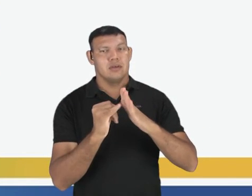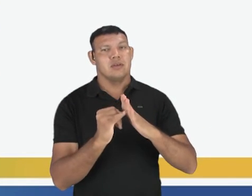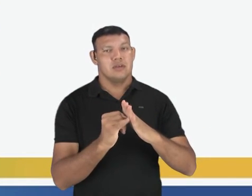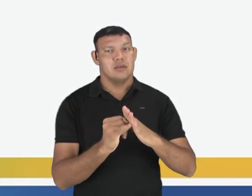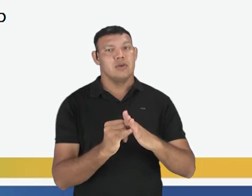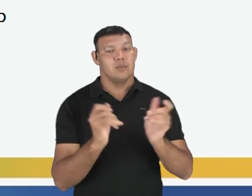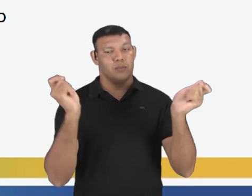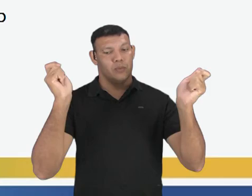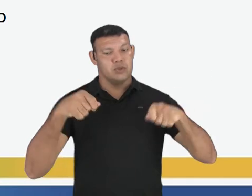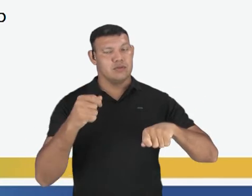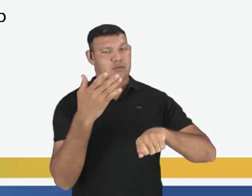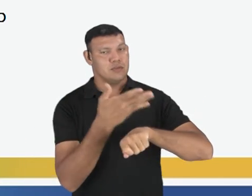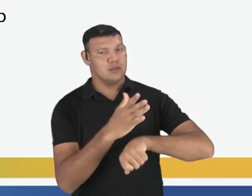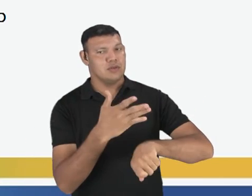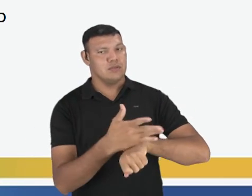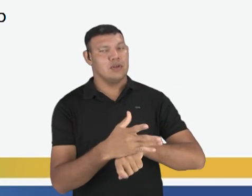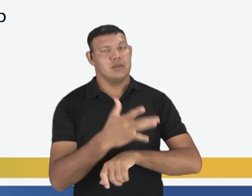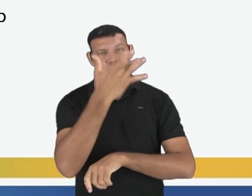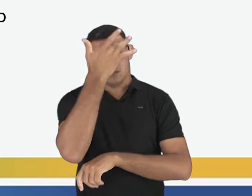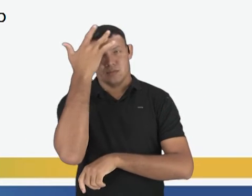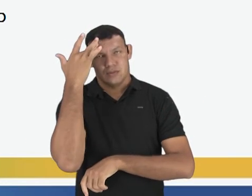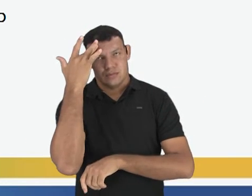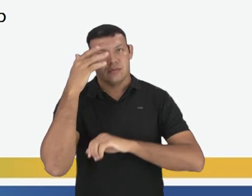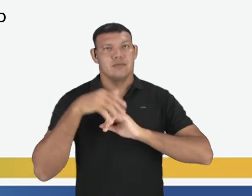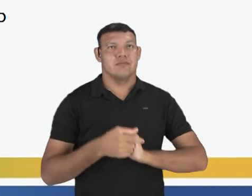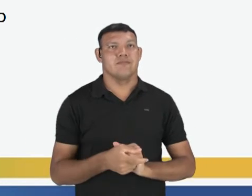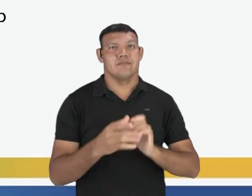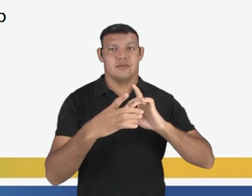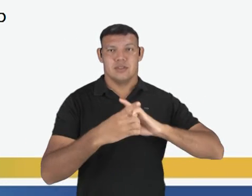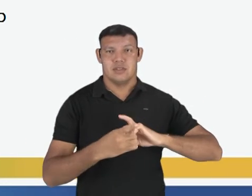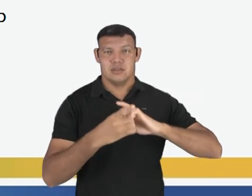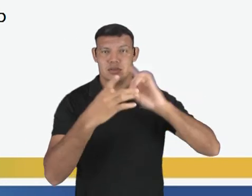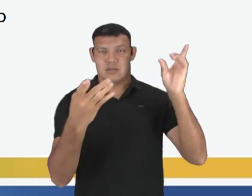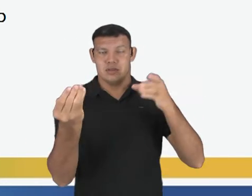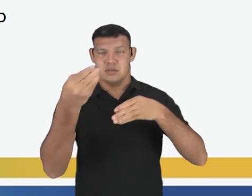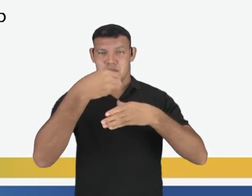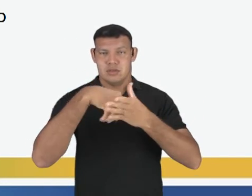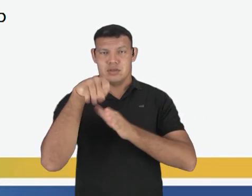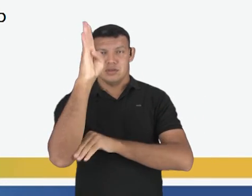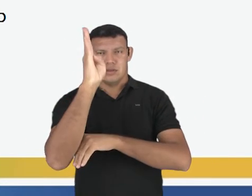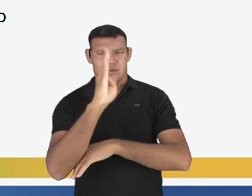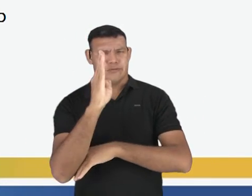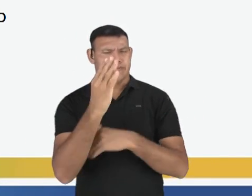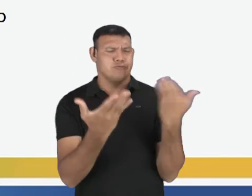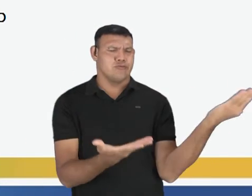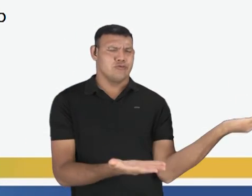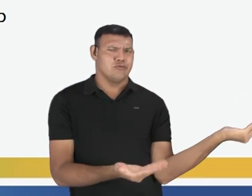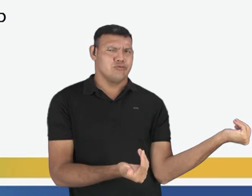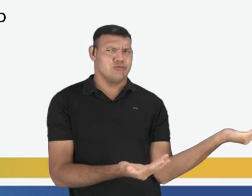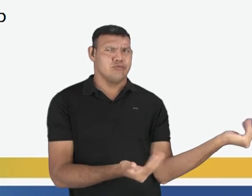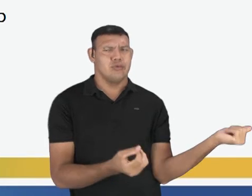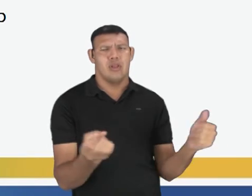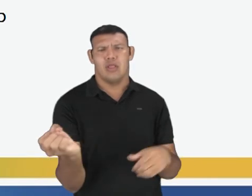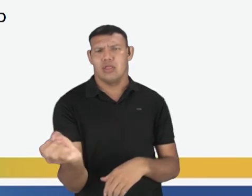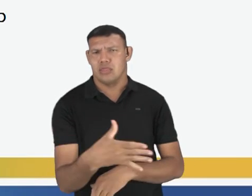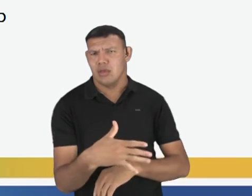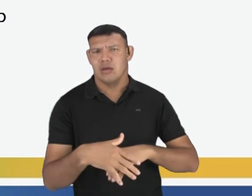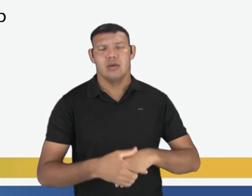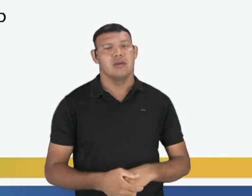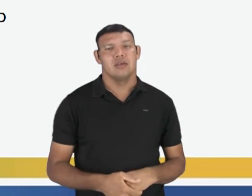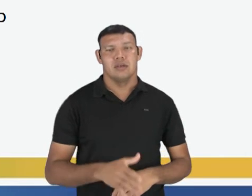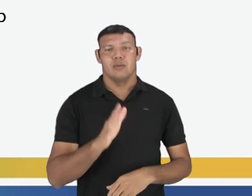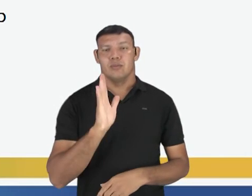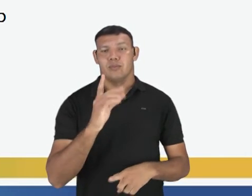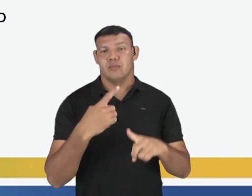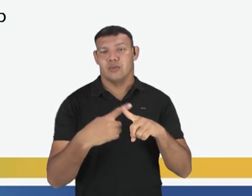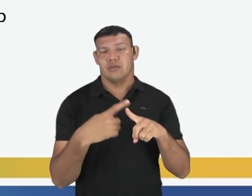participação desses indivíduos, ok? E aí, a democracia no Brasil, né, ainda é jovem, a gente saiu do período aí da ditadura